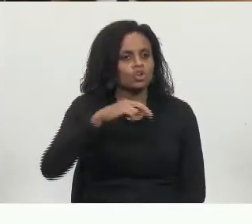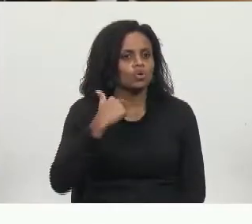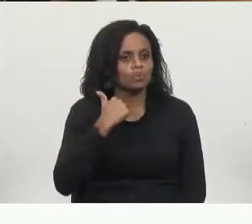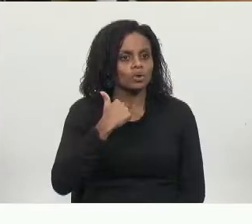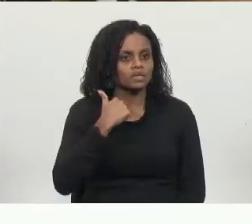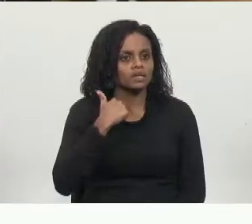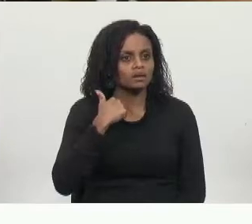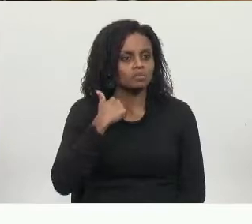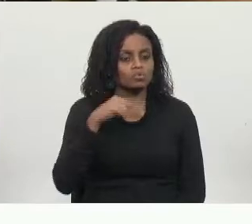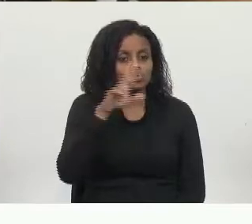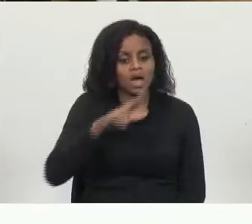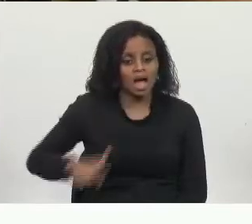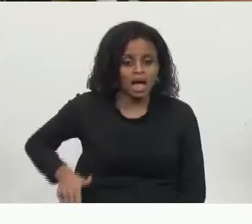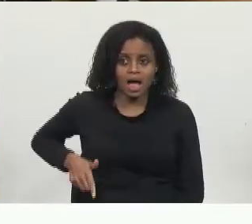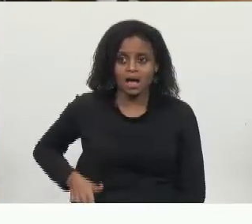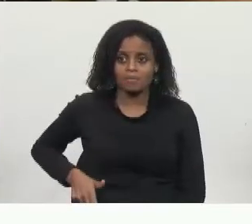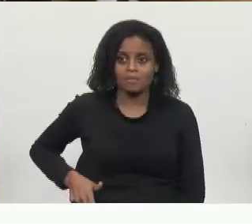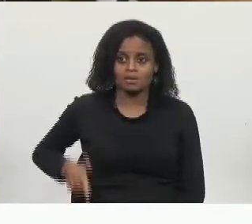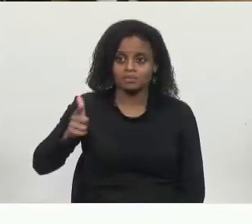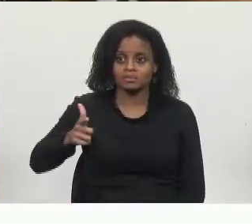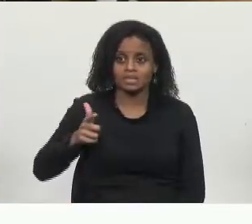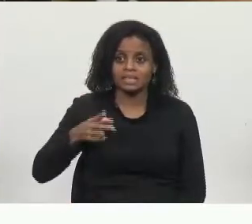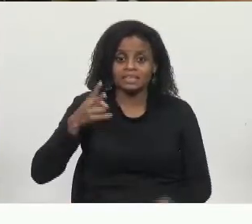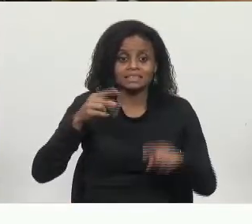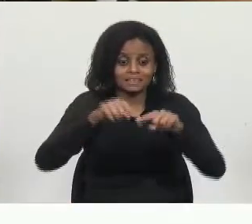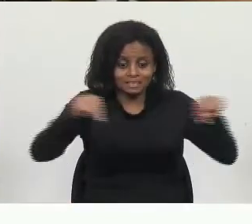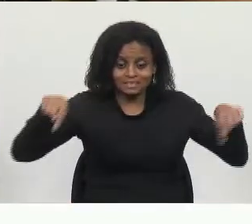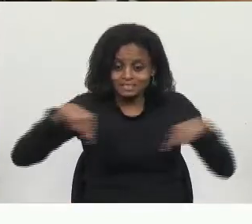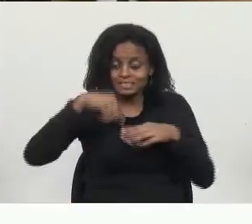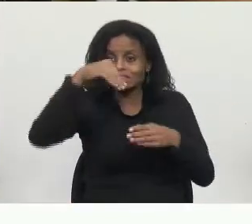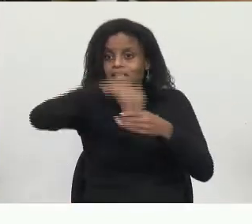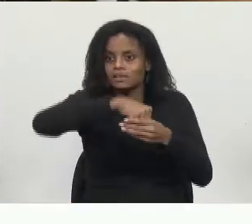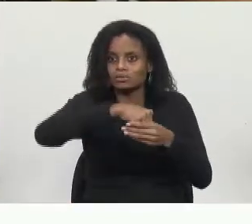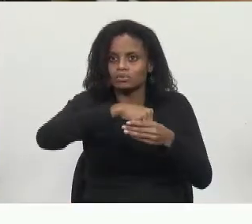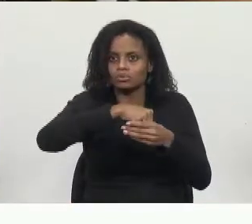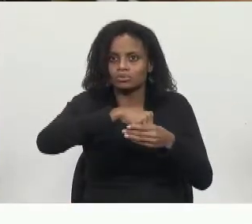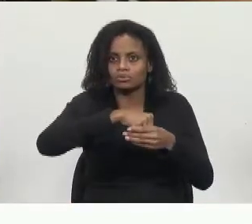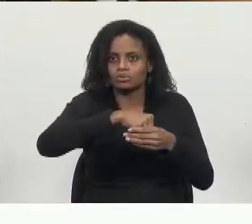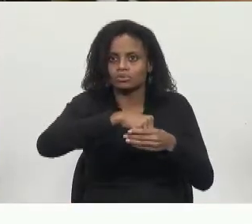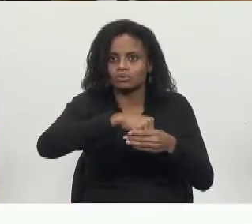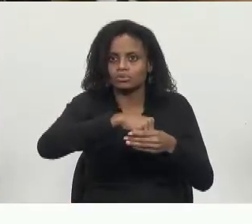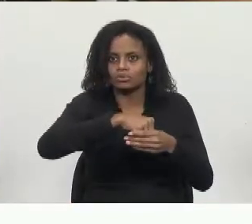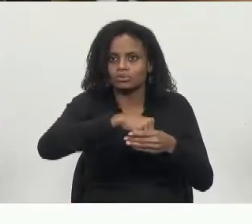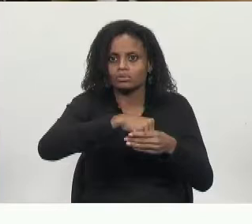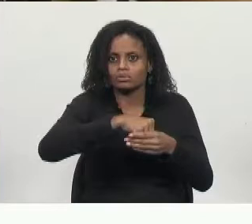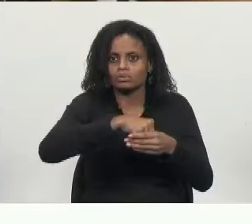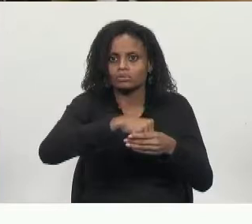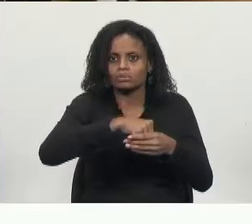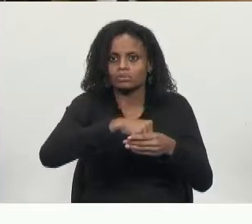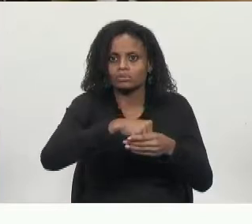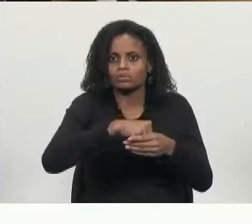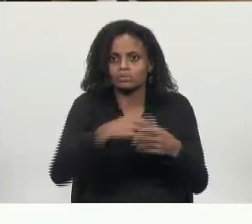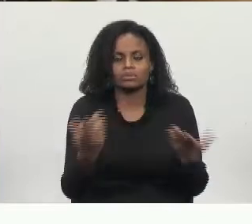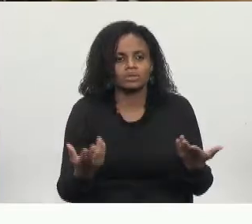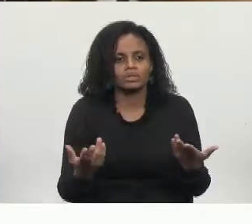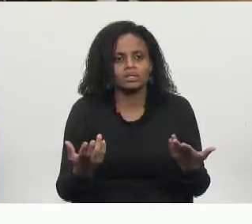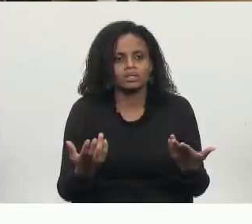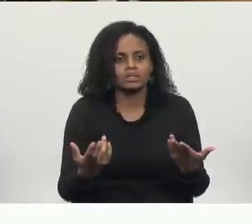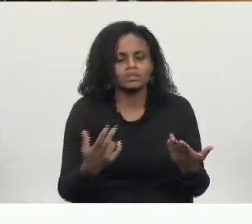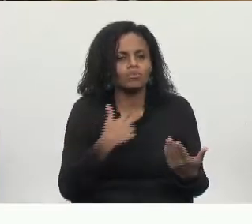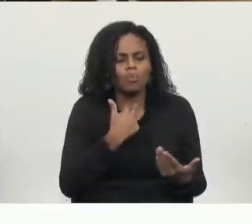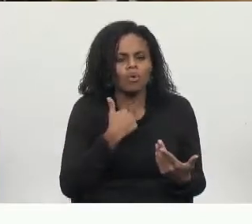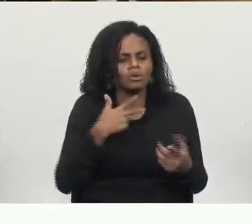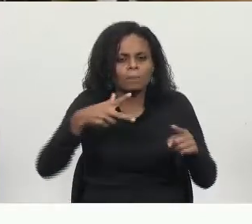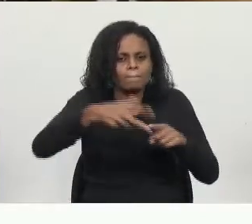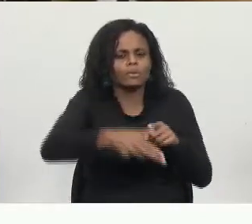nosso gabinete. Isso é um absurdo. É absurdo. Não tem como. Isso não pode de forma alguma existir.